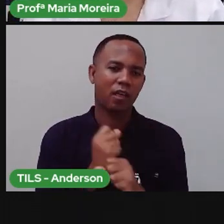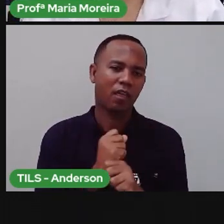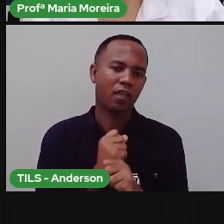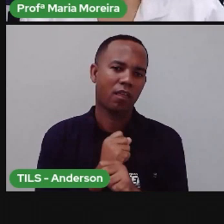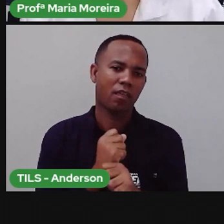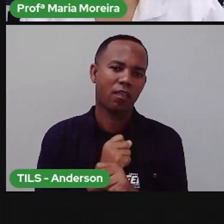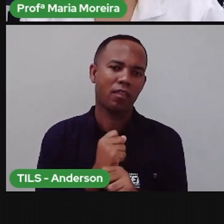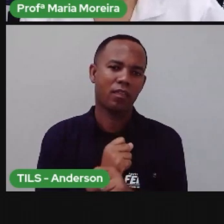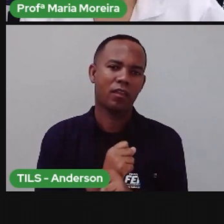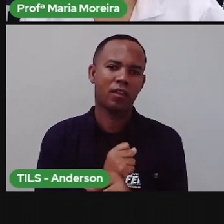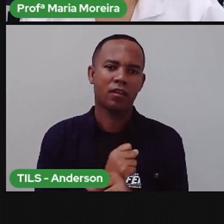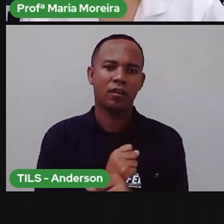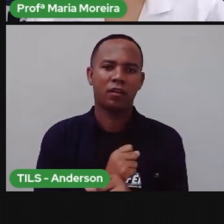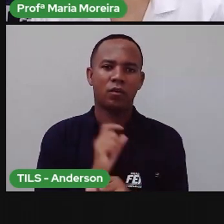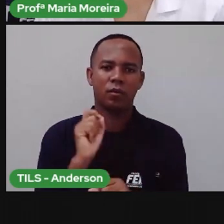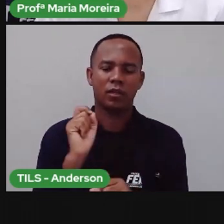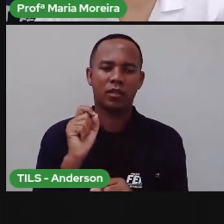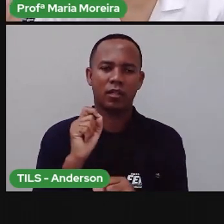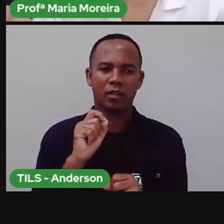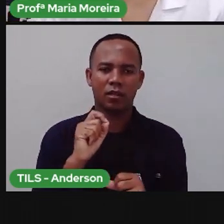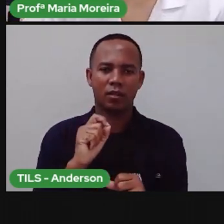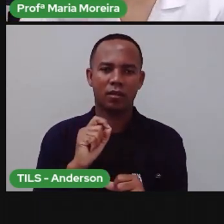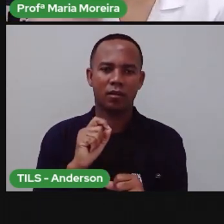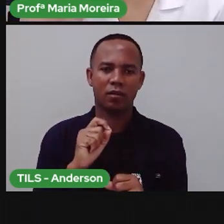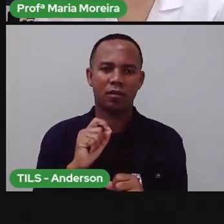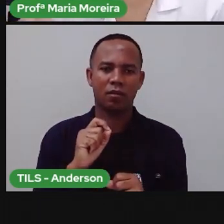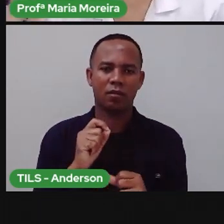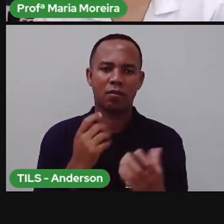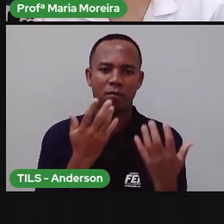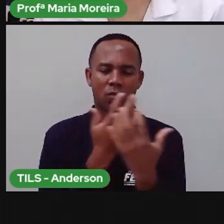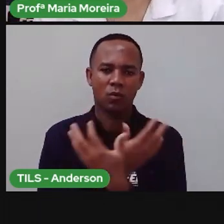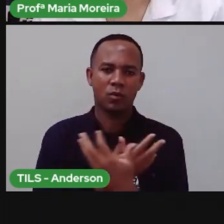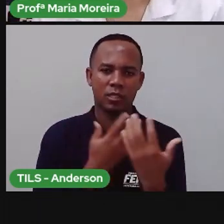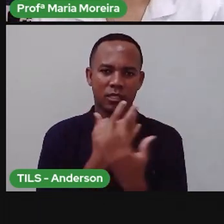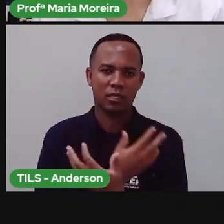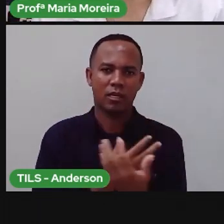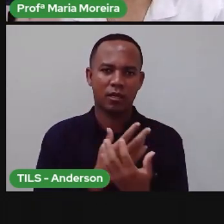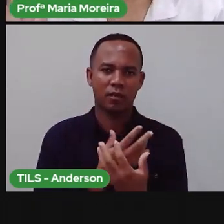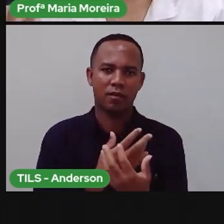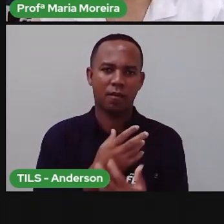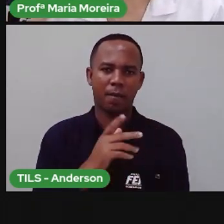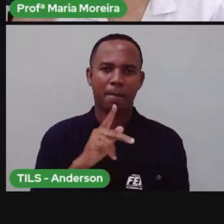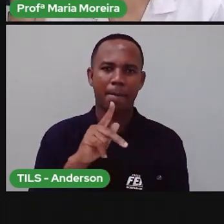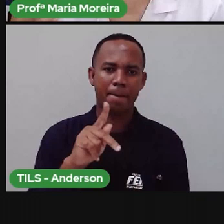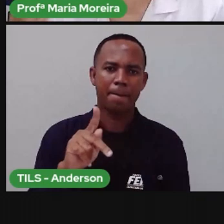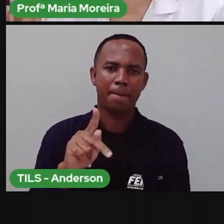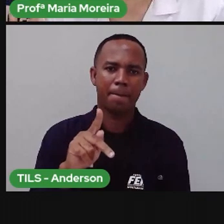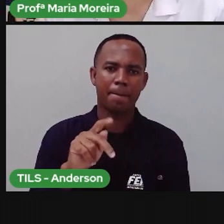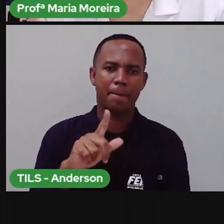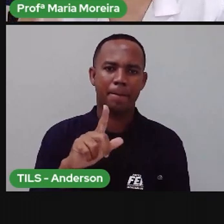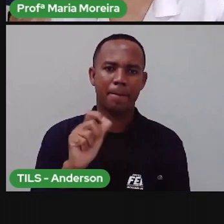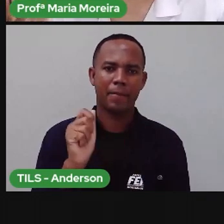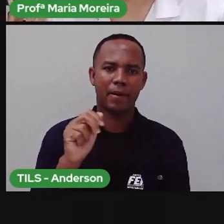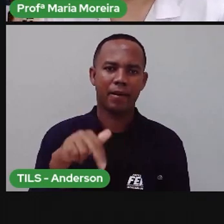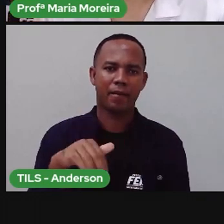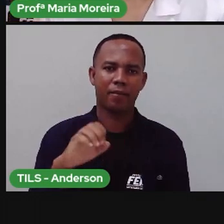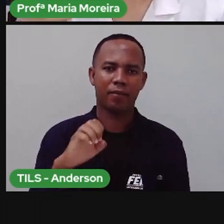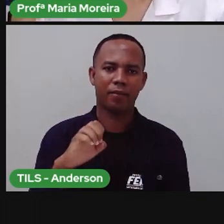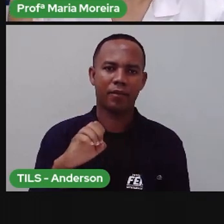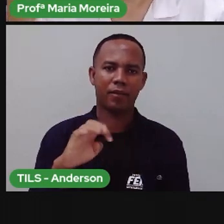sobre o planeta Terra. Só que o nome da música é Planeta Água, porque a gente vai falar por que será que o